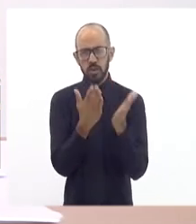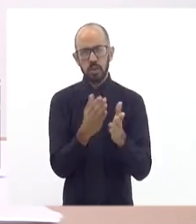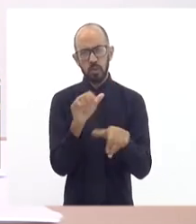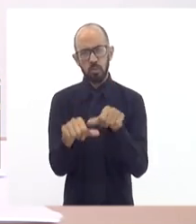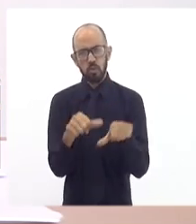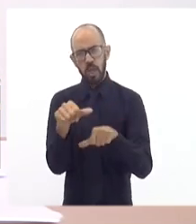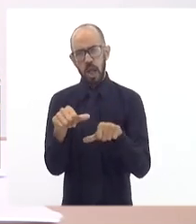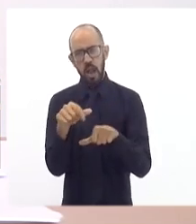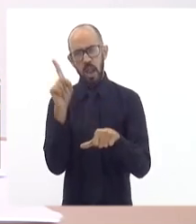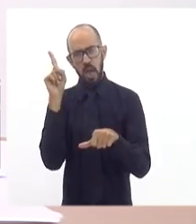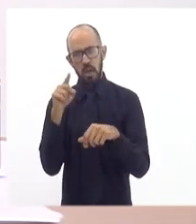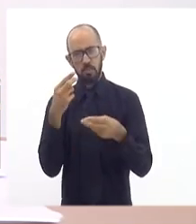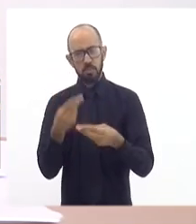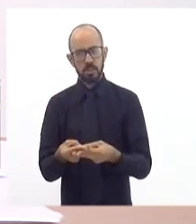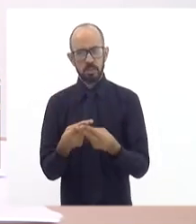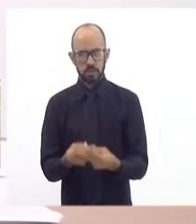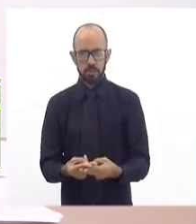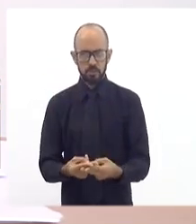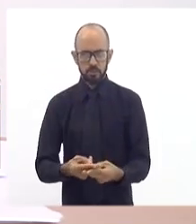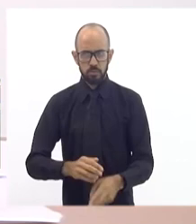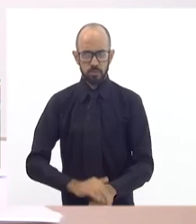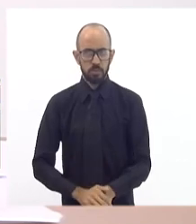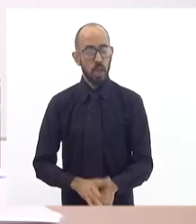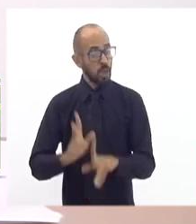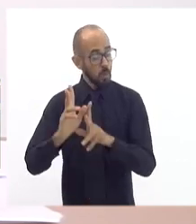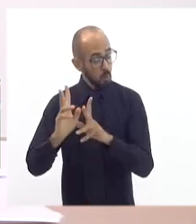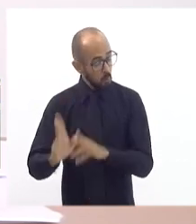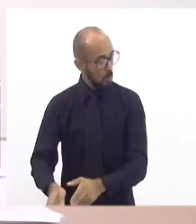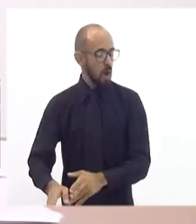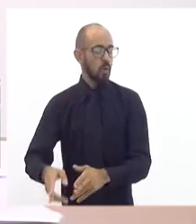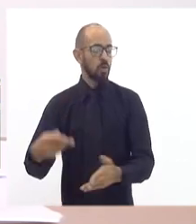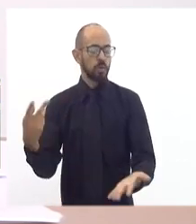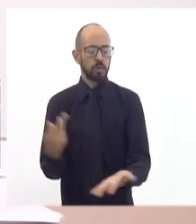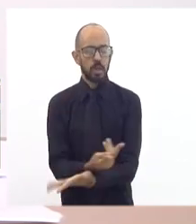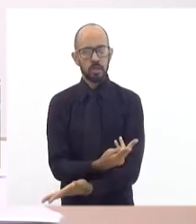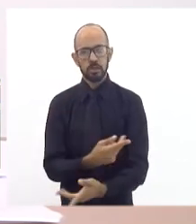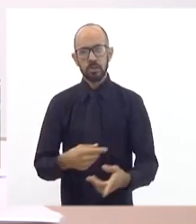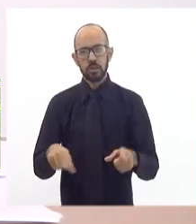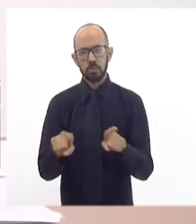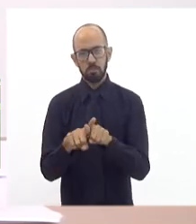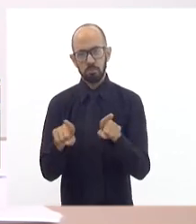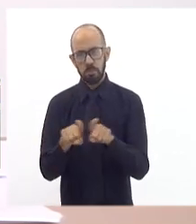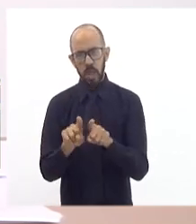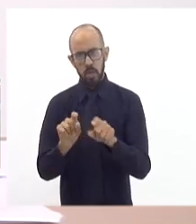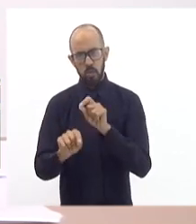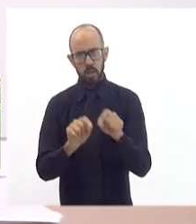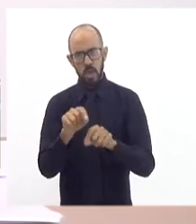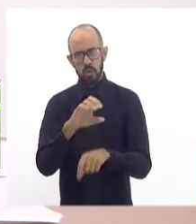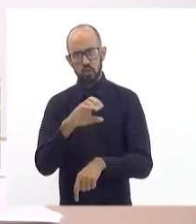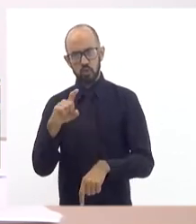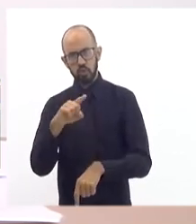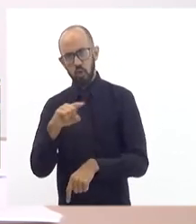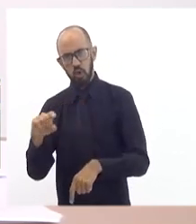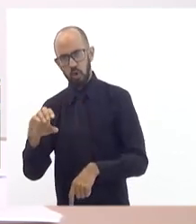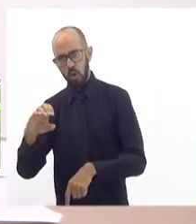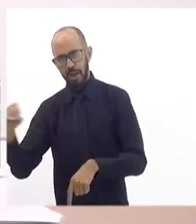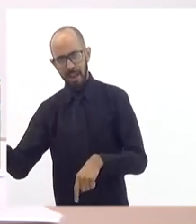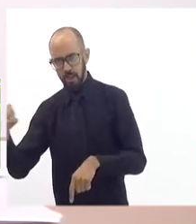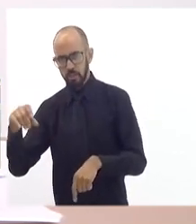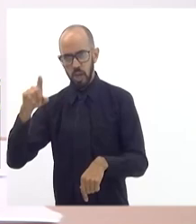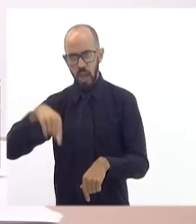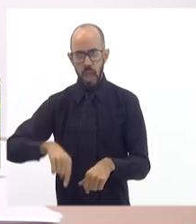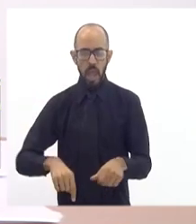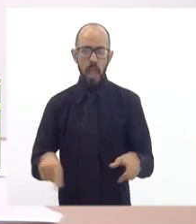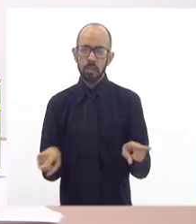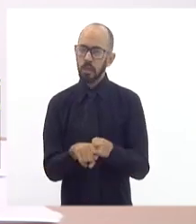e levar para pacientes é da mesma forma é bom ressaltar que a zona suja né Faz parte dessa Janeiro e